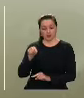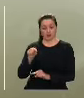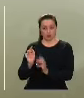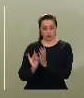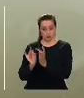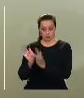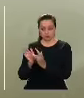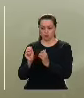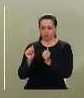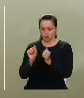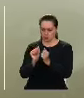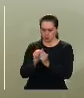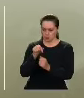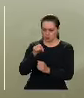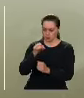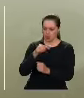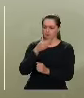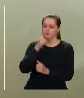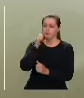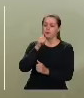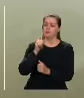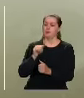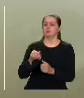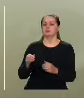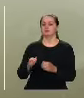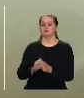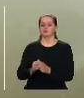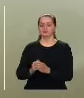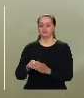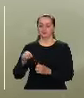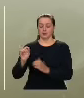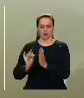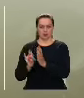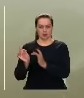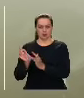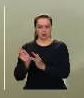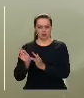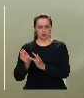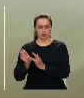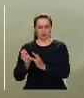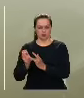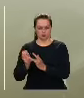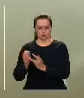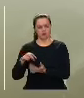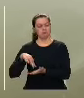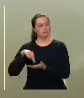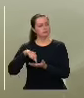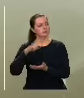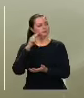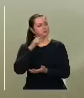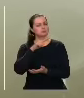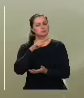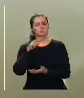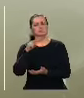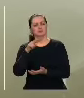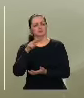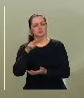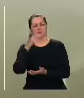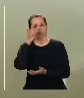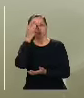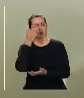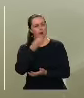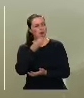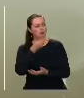E aí Jesus diz assim: e endireitando-se Jesus e não vendo ninguém mais do que a mulher, disse-lhe: